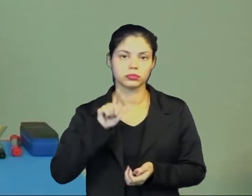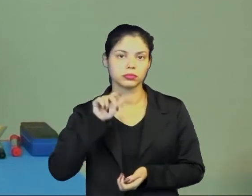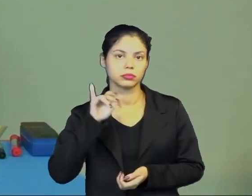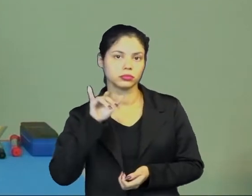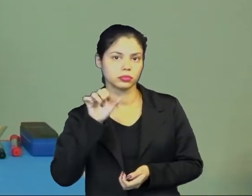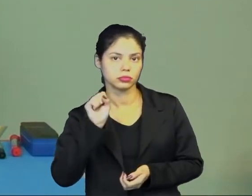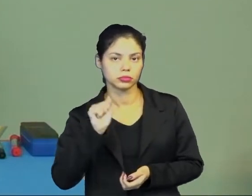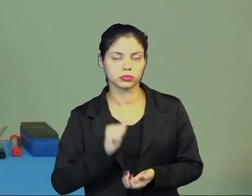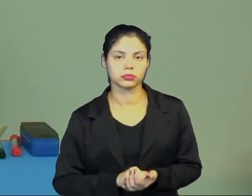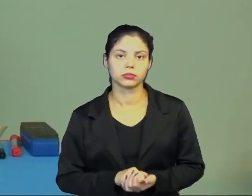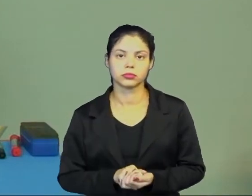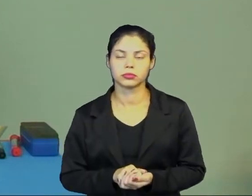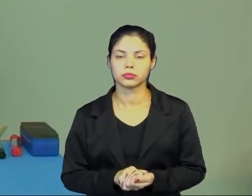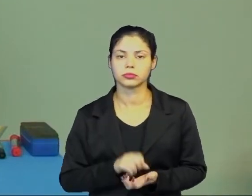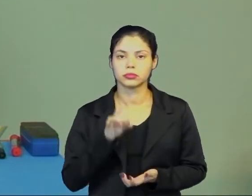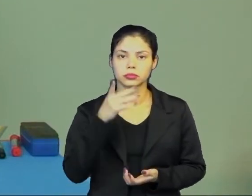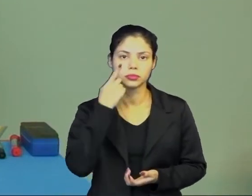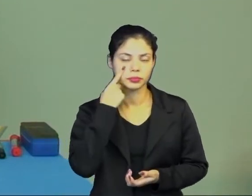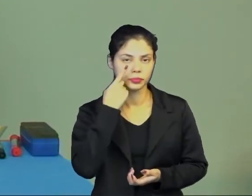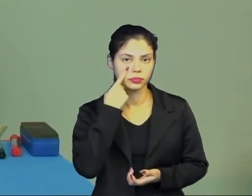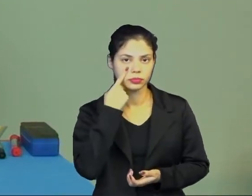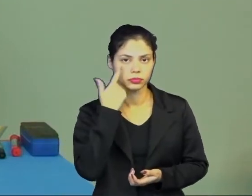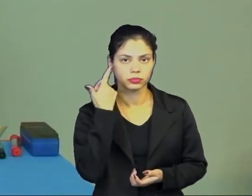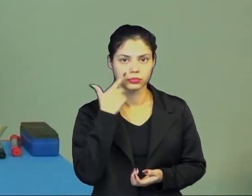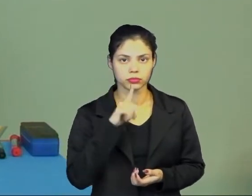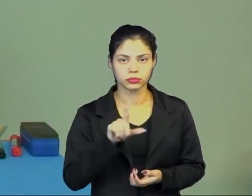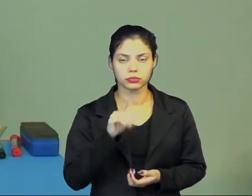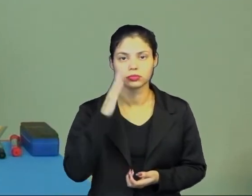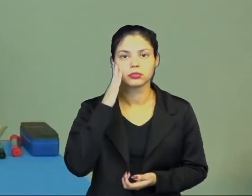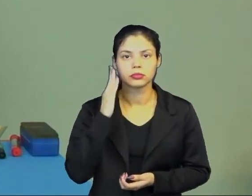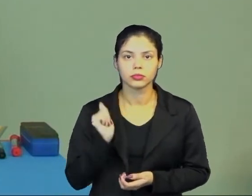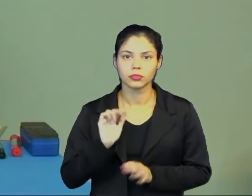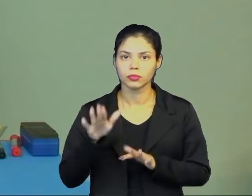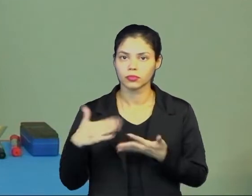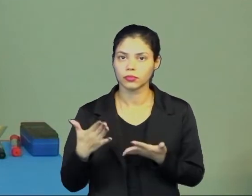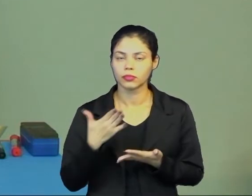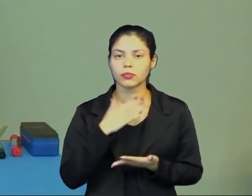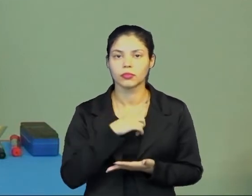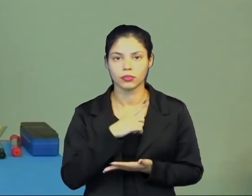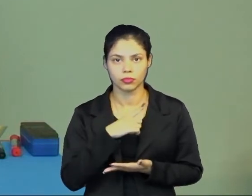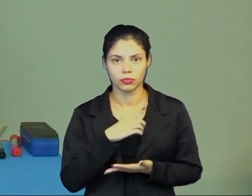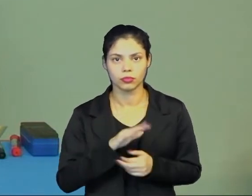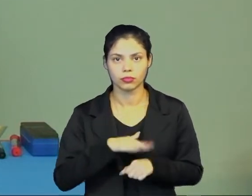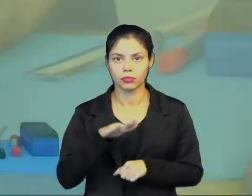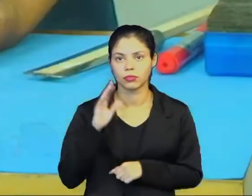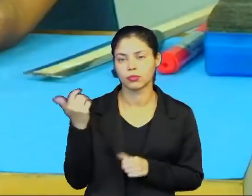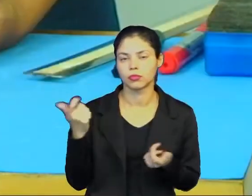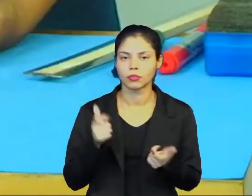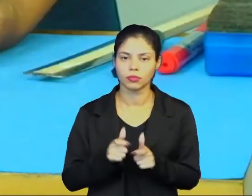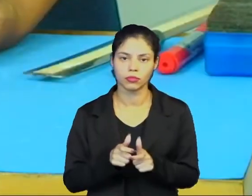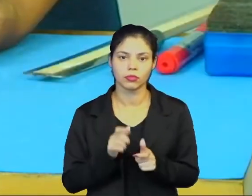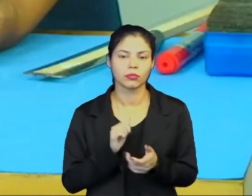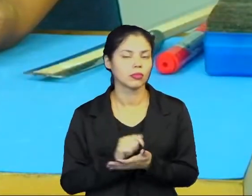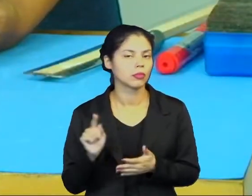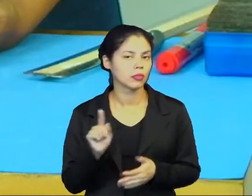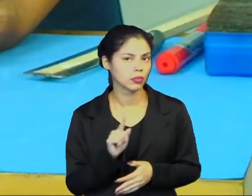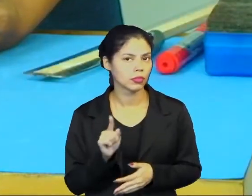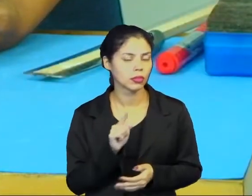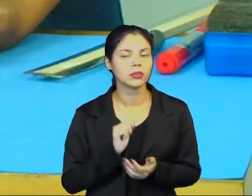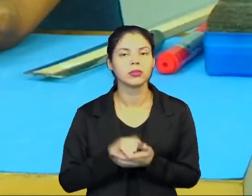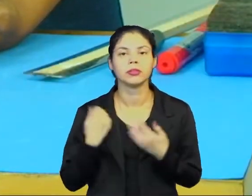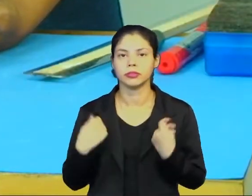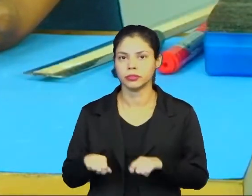lilás? Só olhando assim eu consigo saber qual que eu tenho mais e qual eu tenho menos? Não,